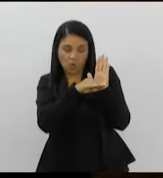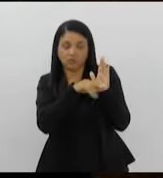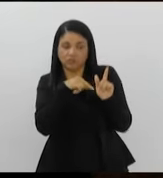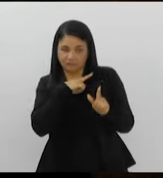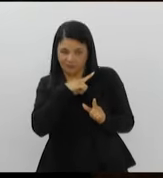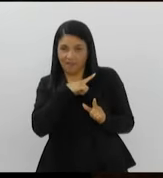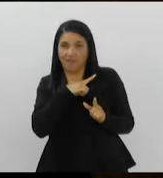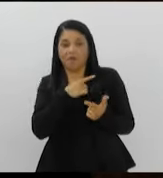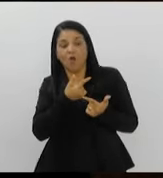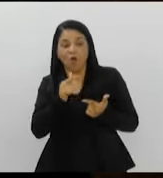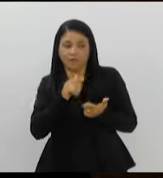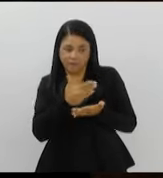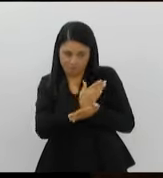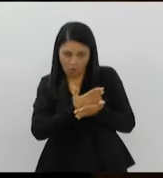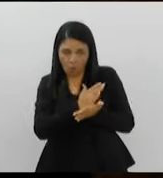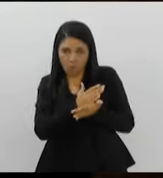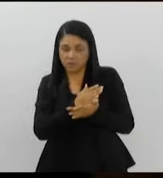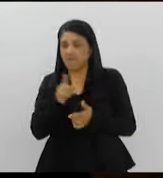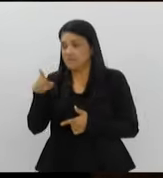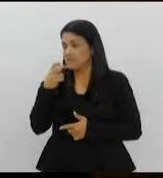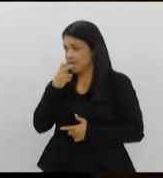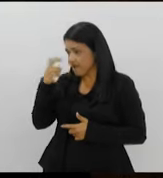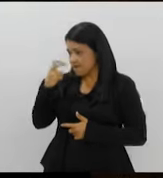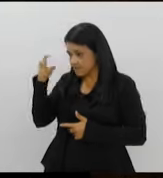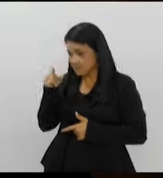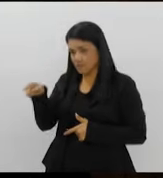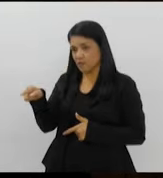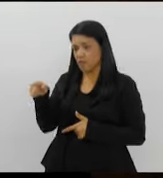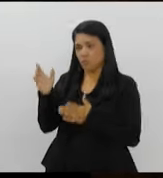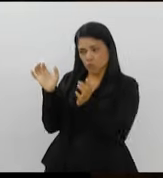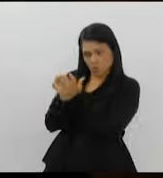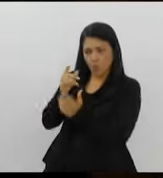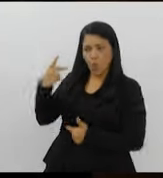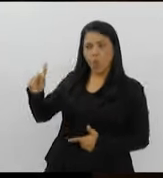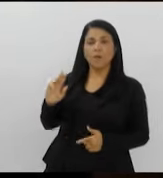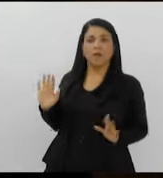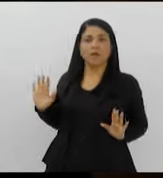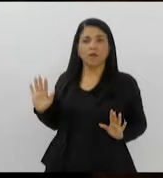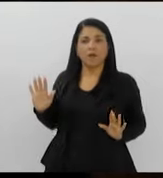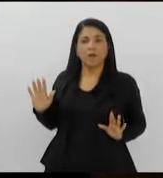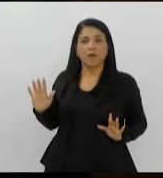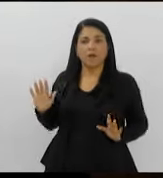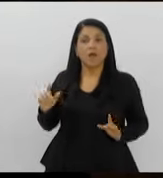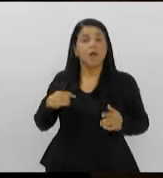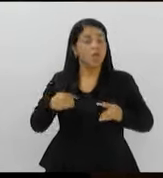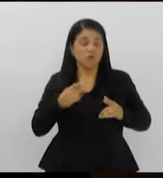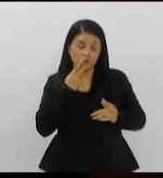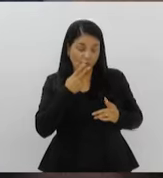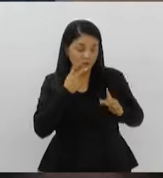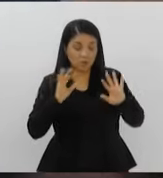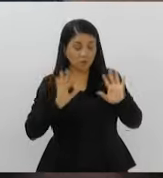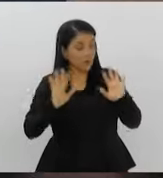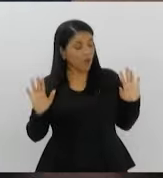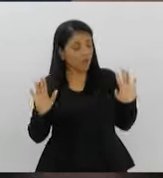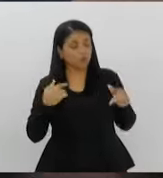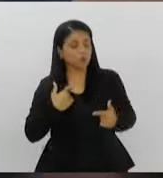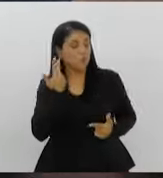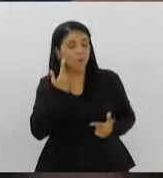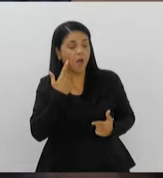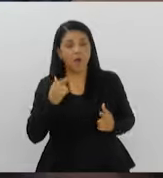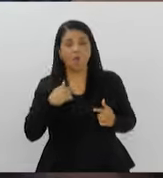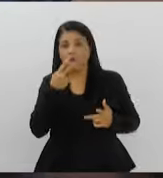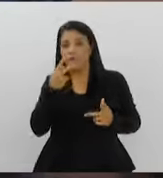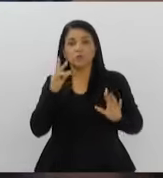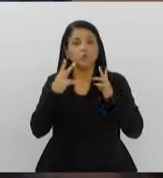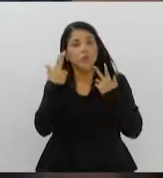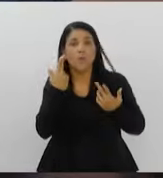não, rapaz. Tá tomando partido. Você vai gritar com a tua turma, rapaz. Eu não tô gritando com ninguém, deputado. Você tá achando que eu tenho medo, você me intimida? Não. Você pegou o presidente